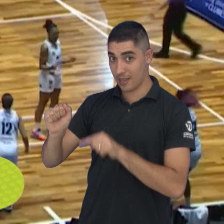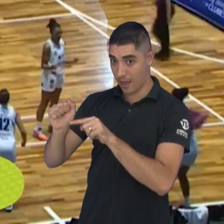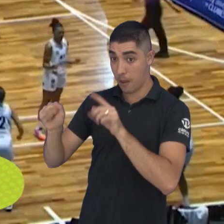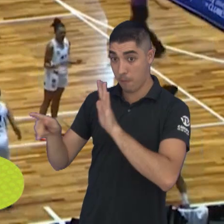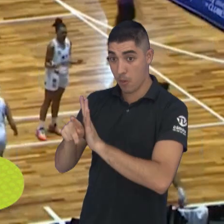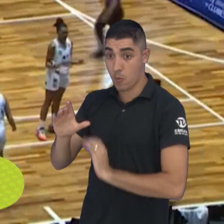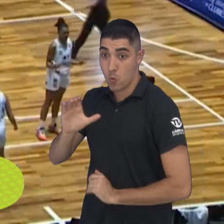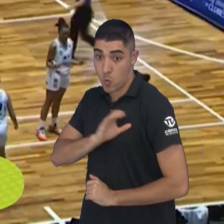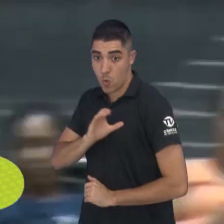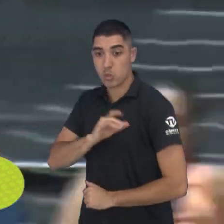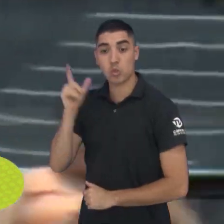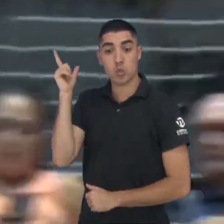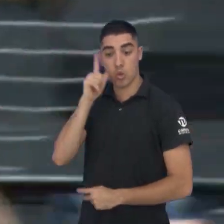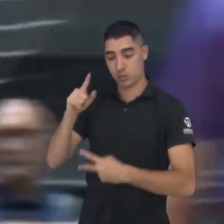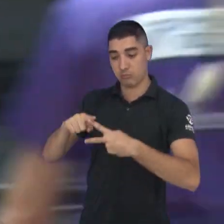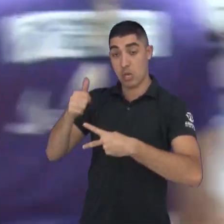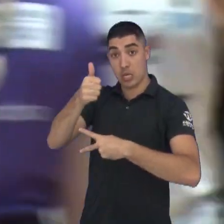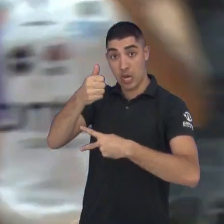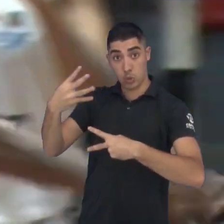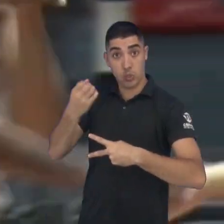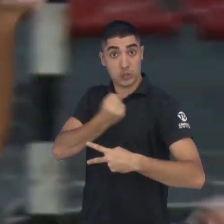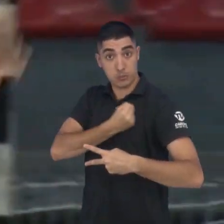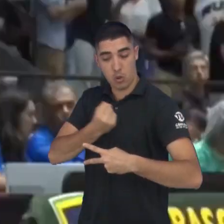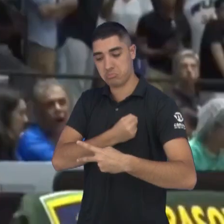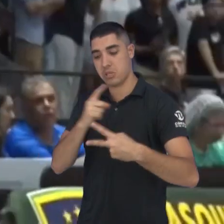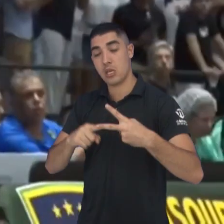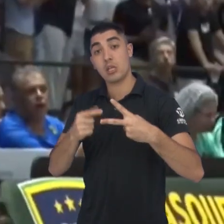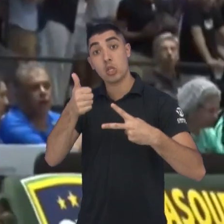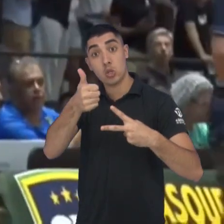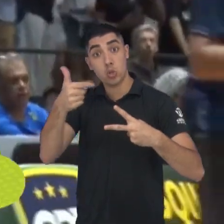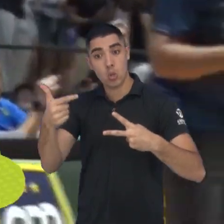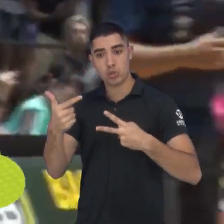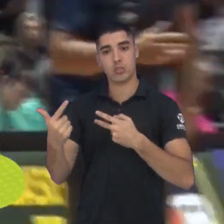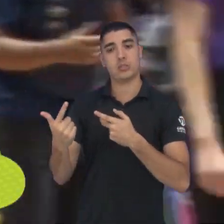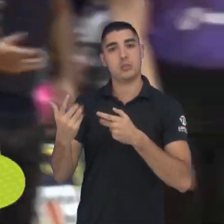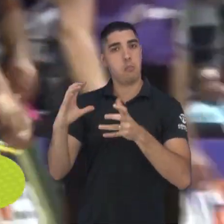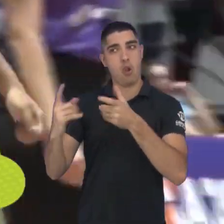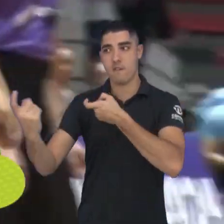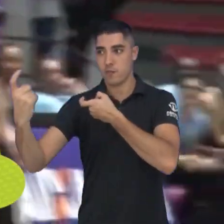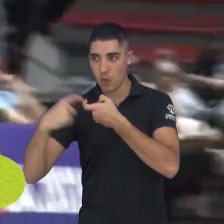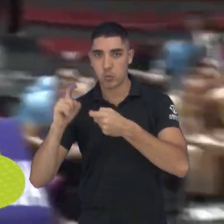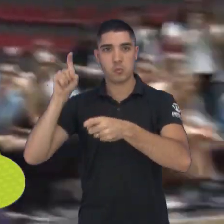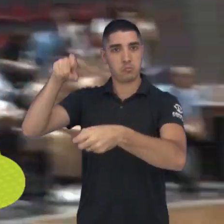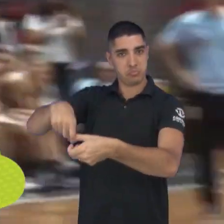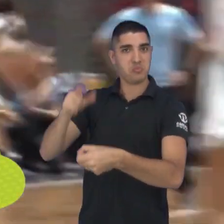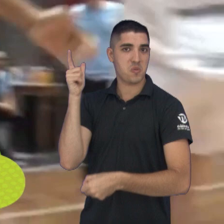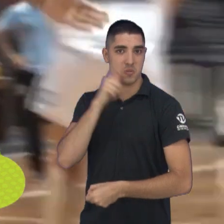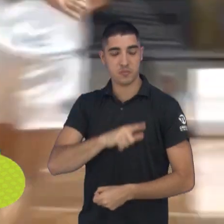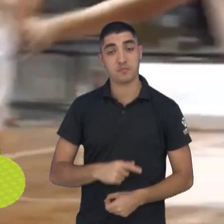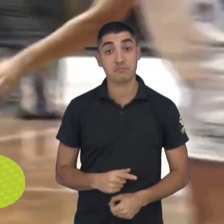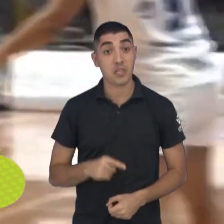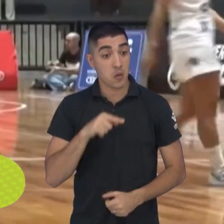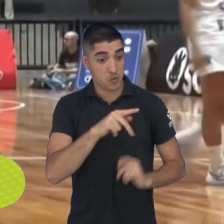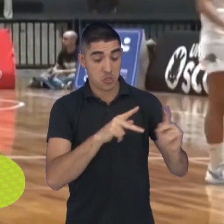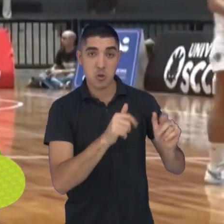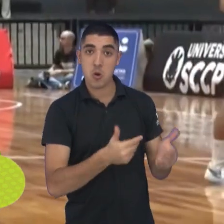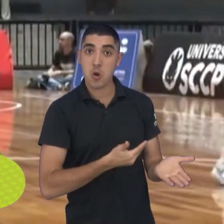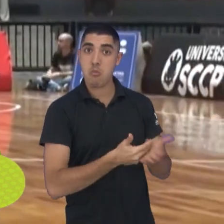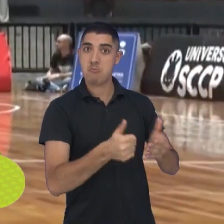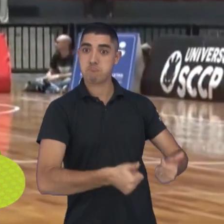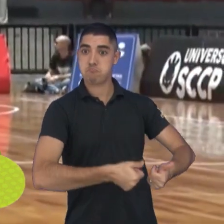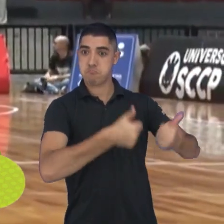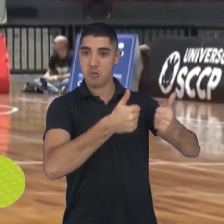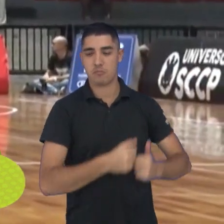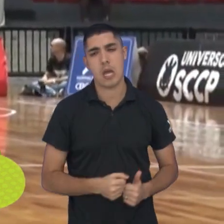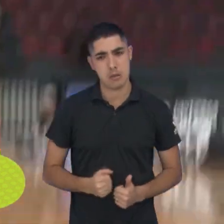um double-double de 14 pontos e 12 rebotes. Bela vitória do time feminino, começando com a mão direita na LBF. Brunão.